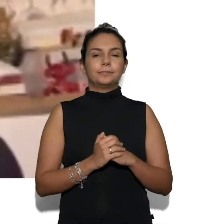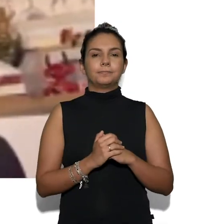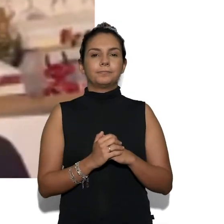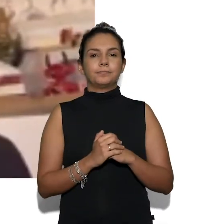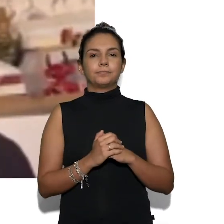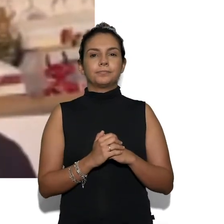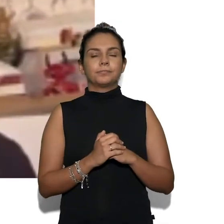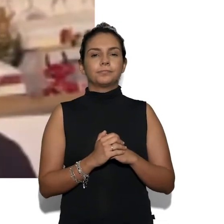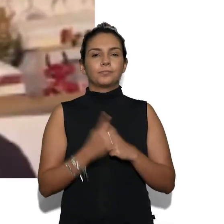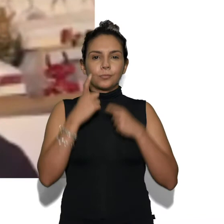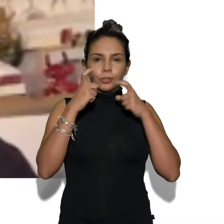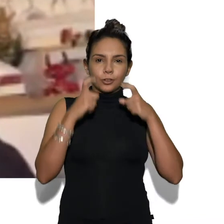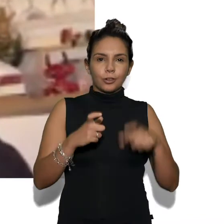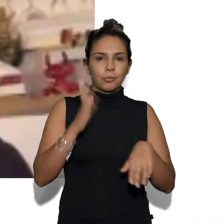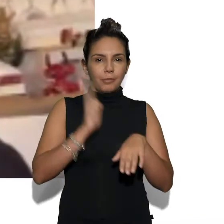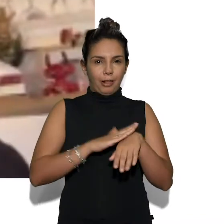aprendizagem